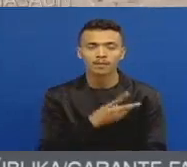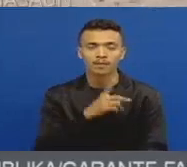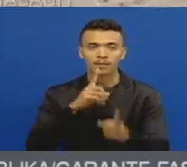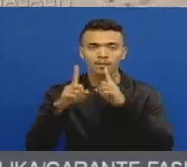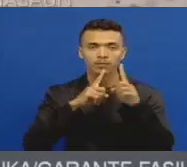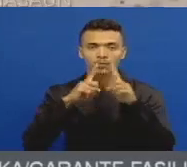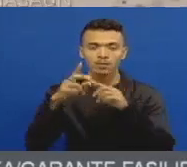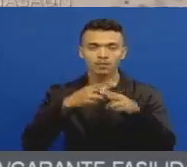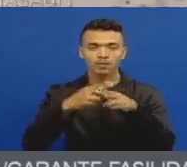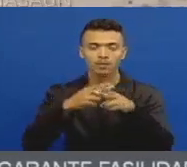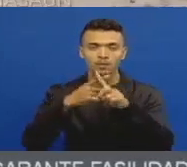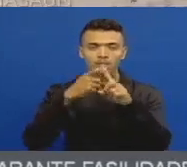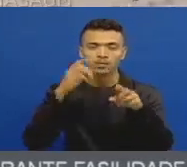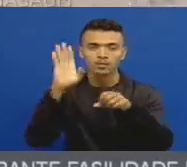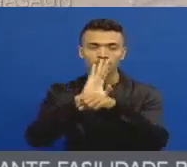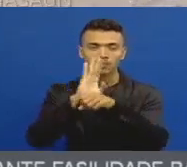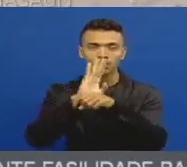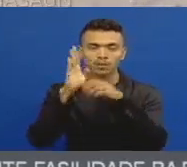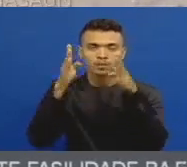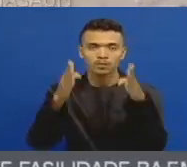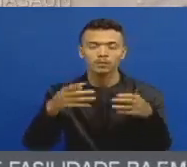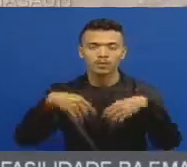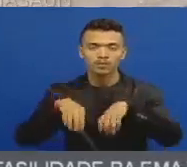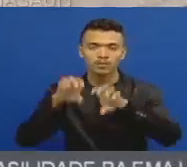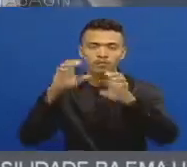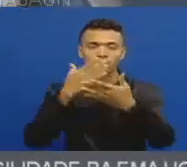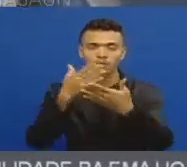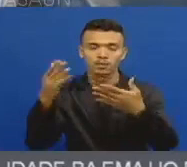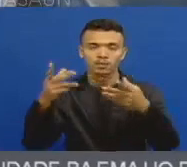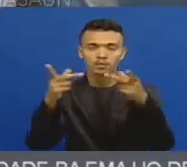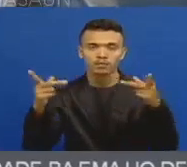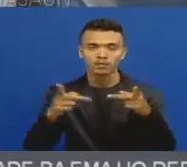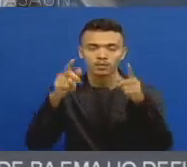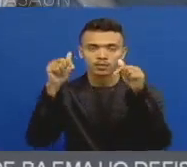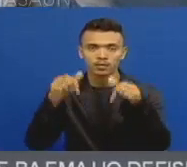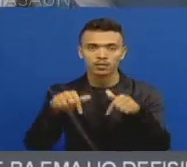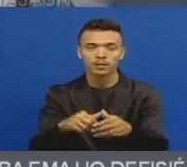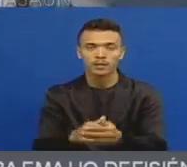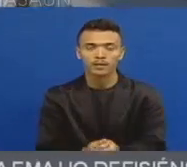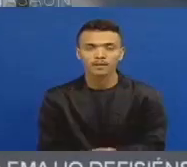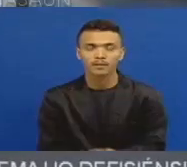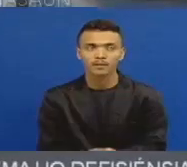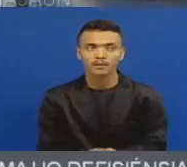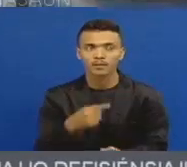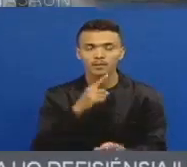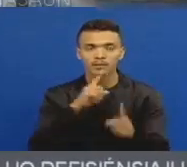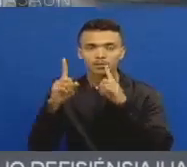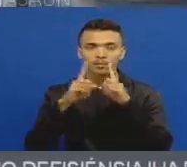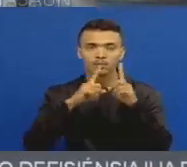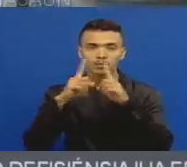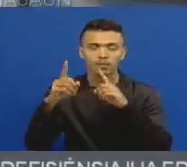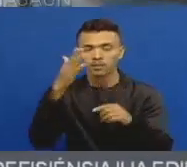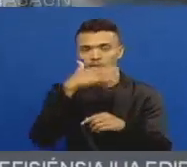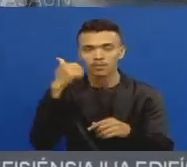Dalia Obada com negociante da nema a França San e a Jardim Mata Creferi. E nemos o infone comentário no